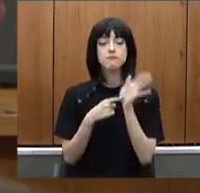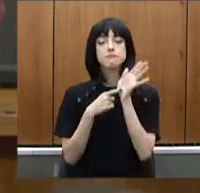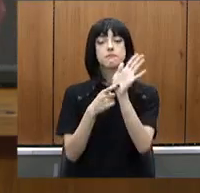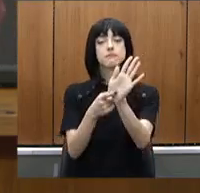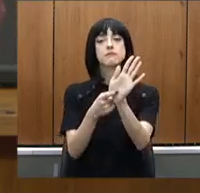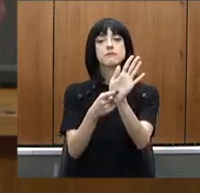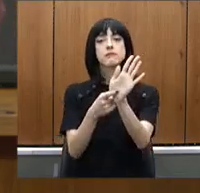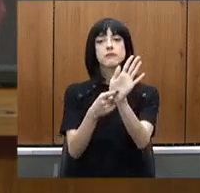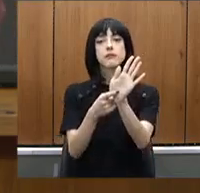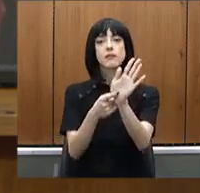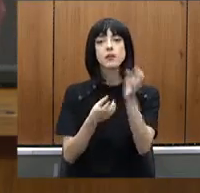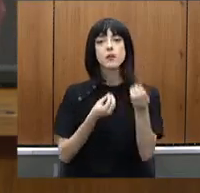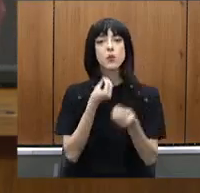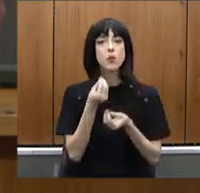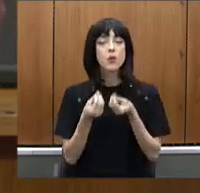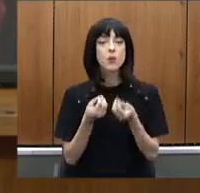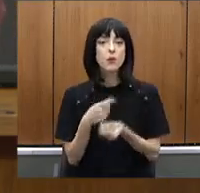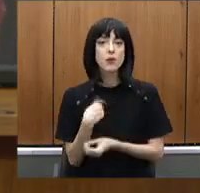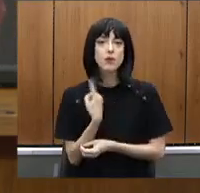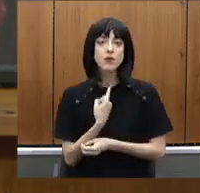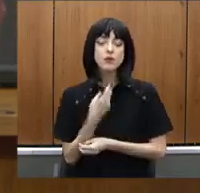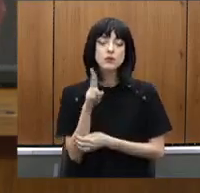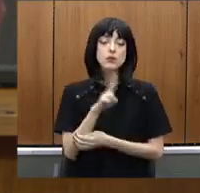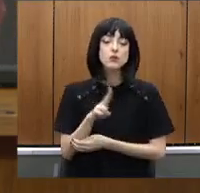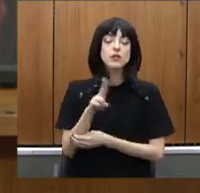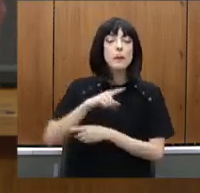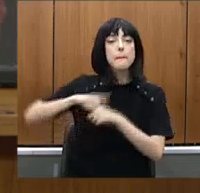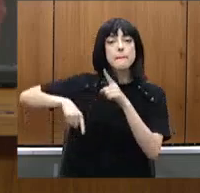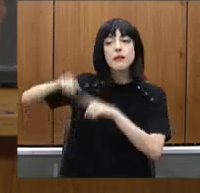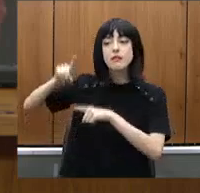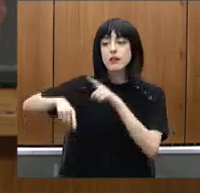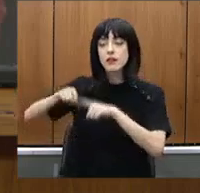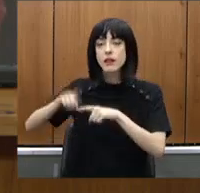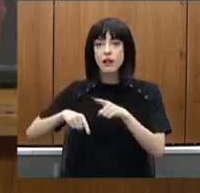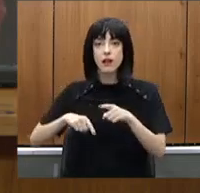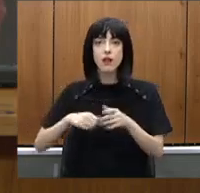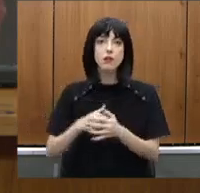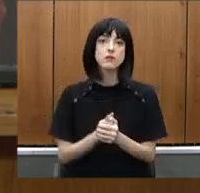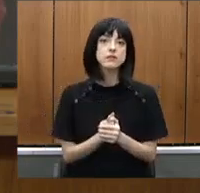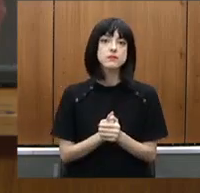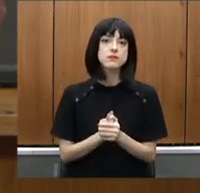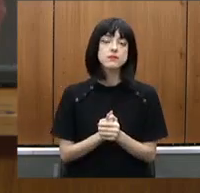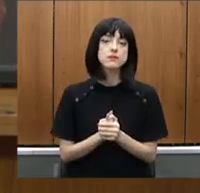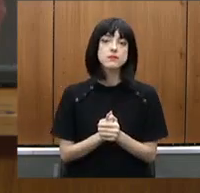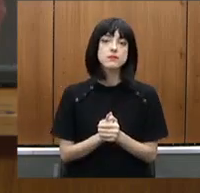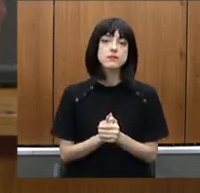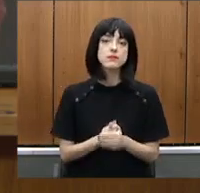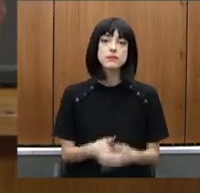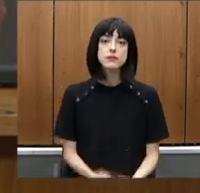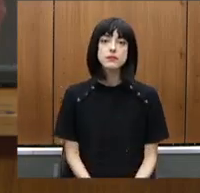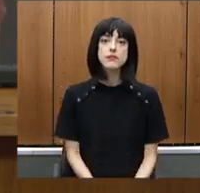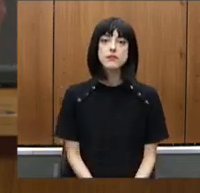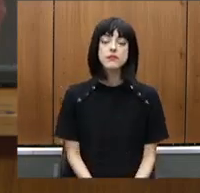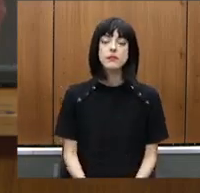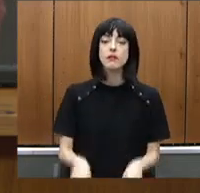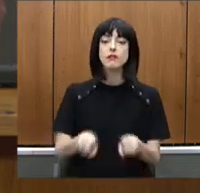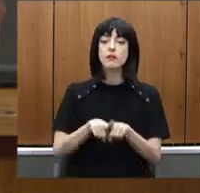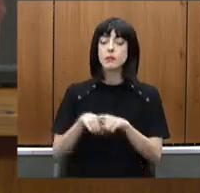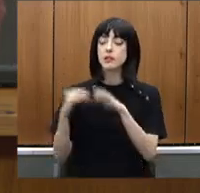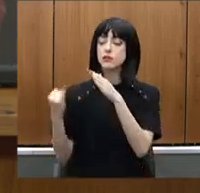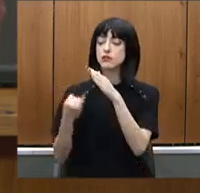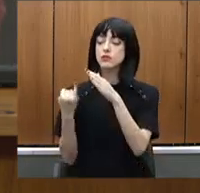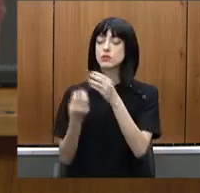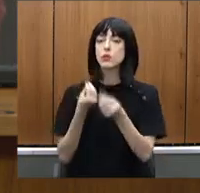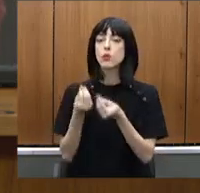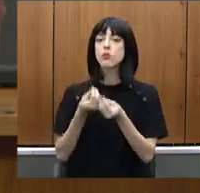os nossos equipamentos né o nosso efetivo e também a nossa instituição como todo